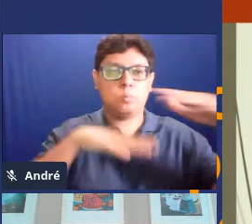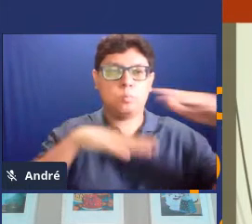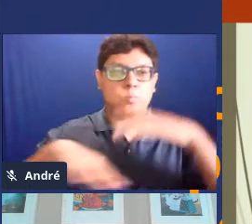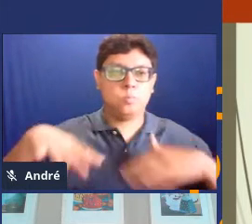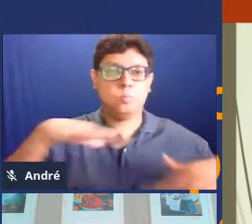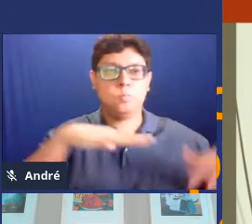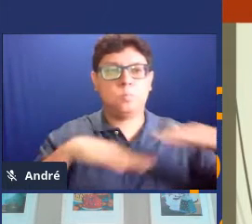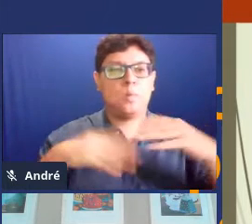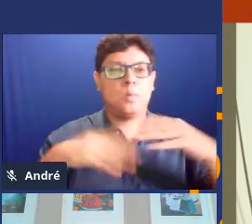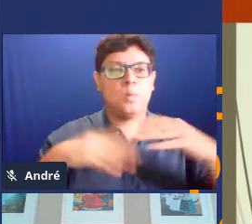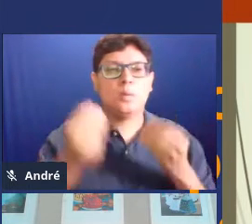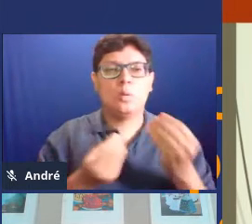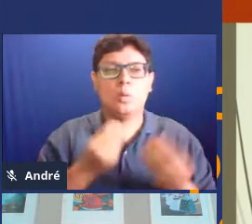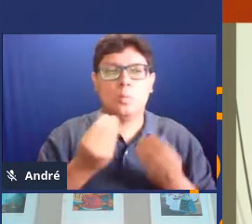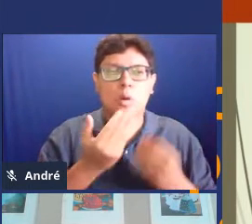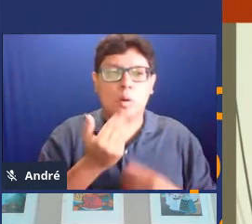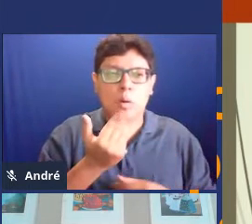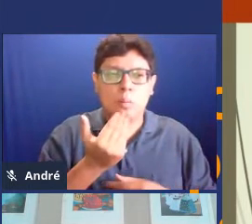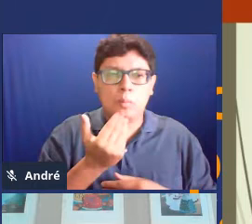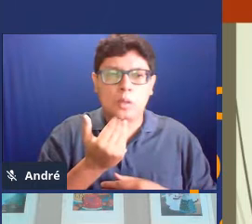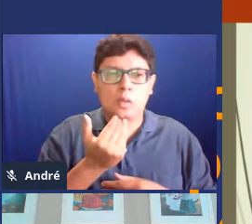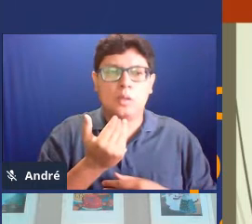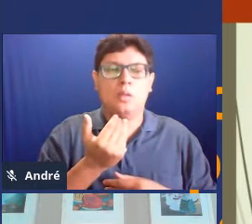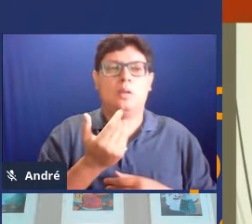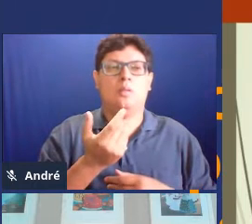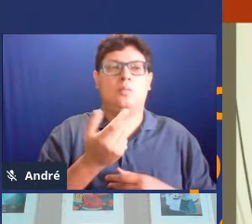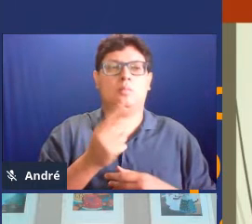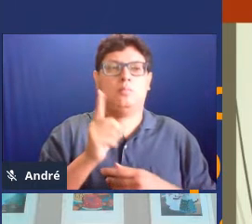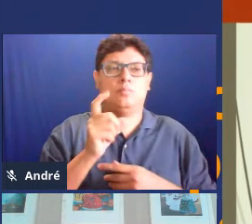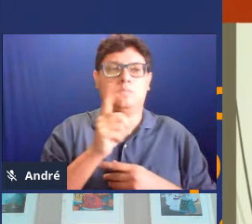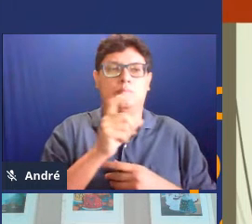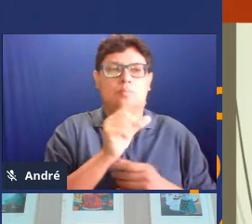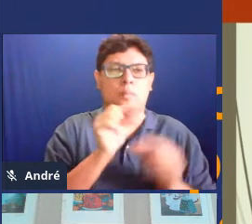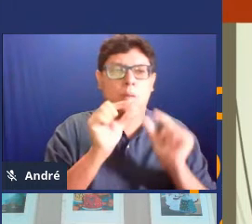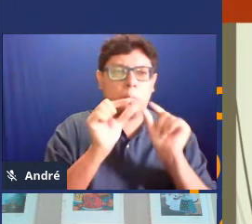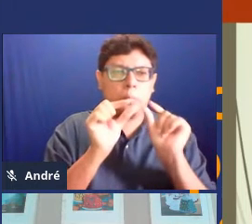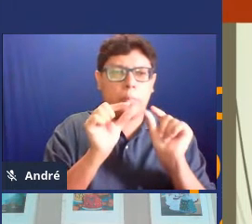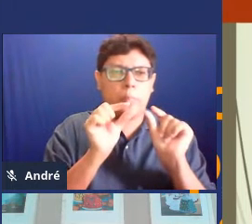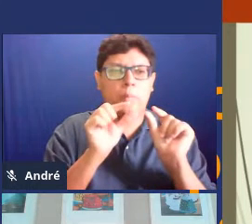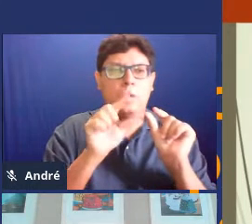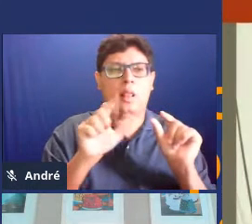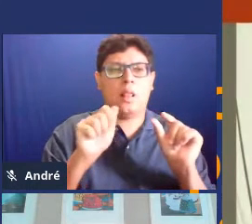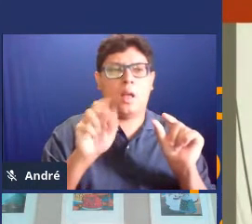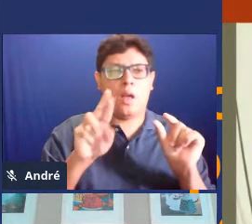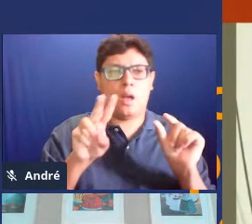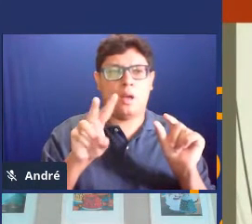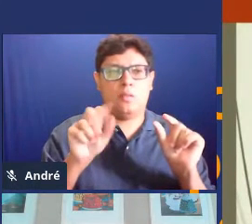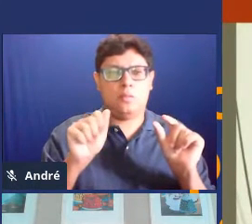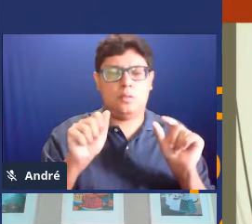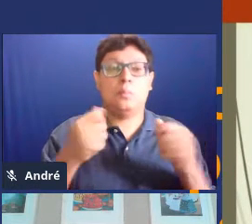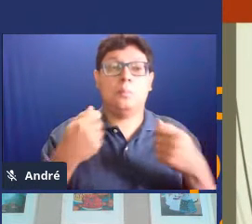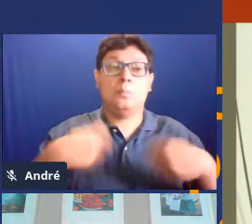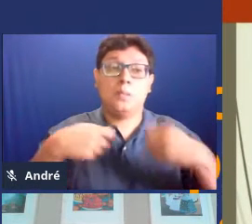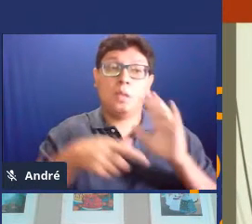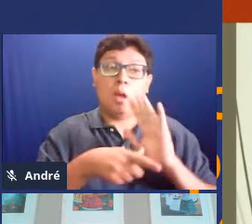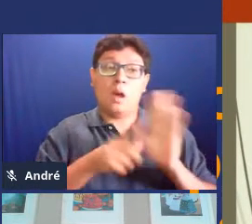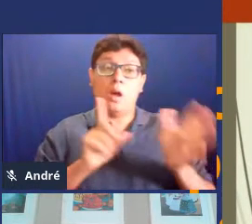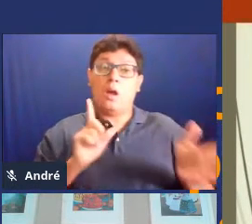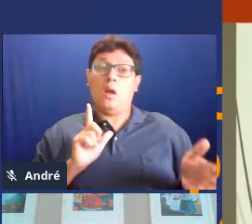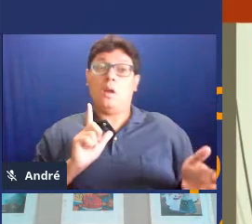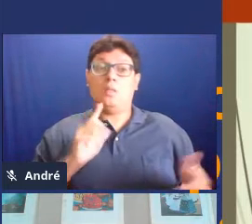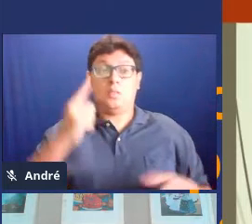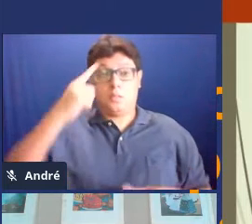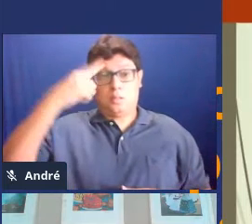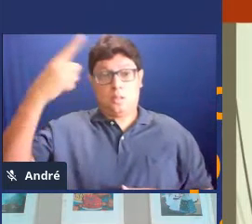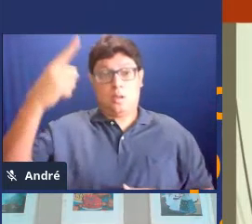então eu tenho que começar pensando na ideia, nessa resposta que eu quero responder. Então, deixa eu dar um